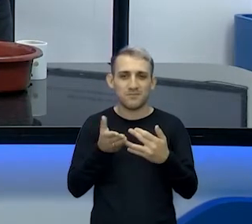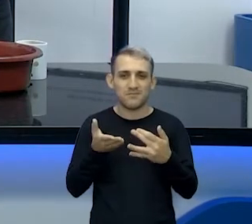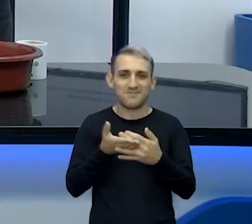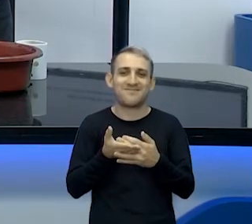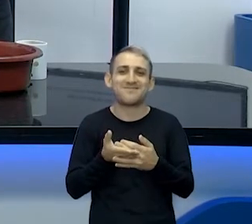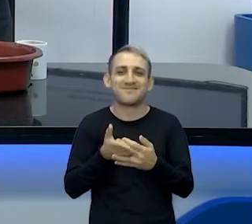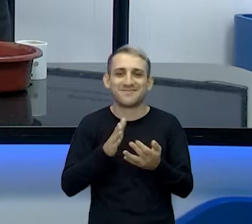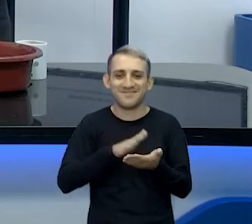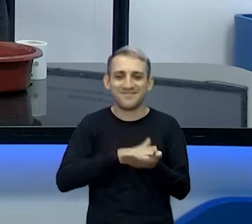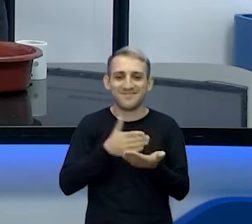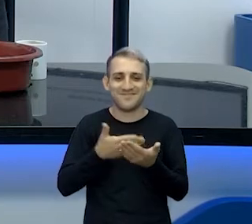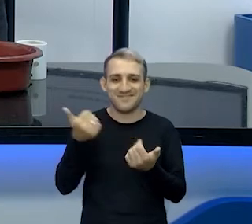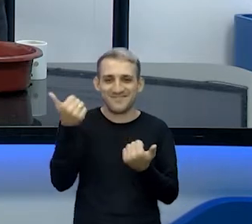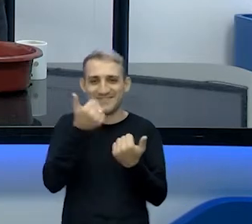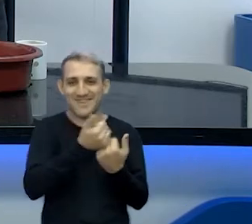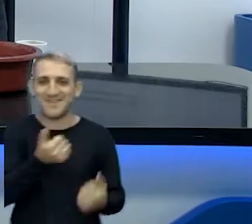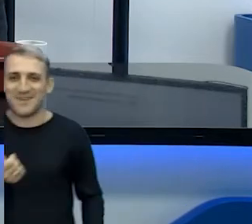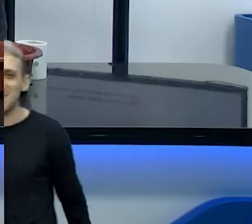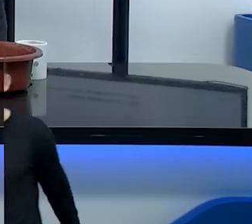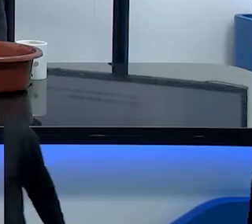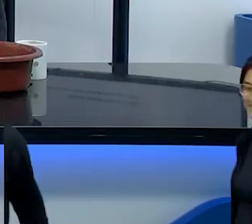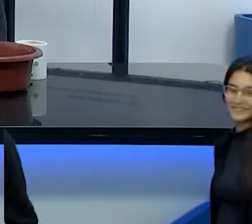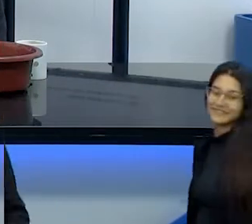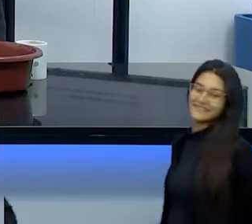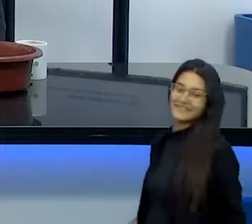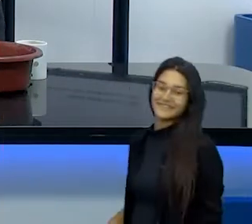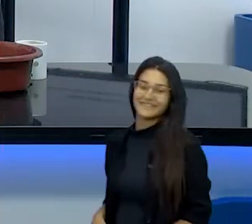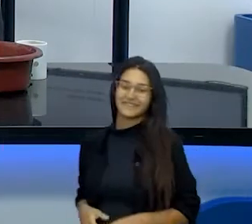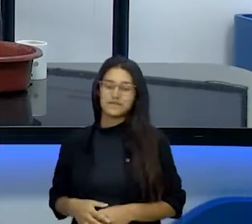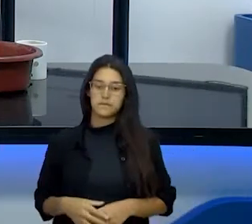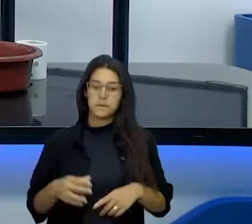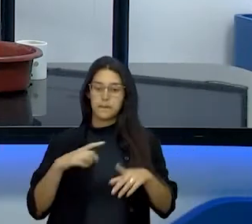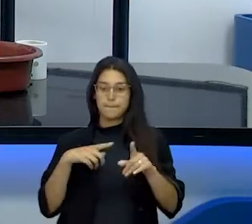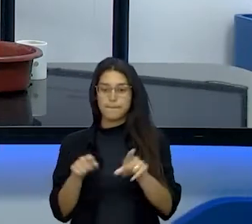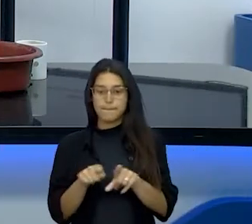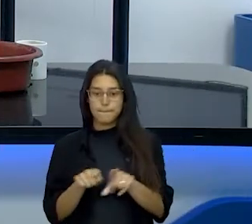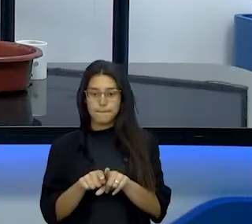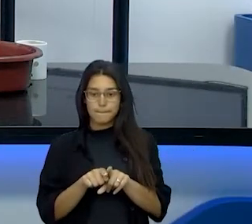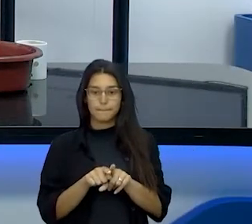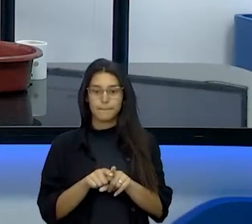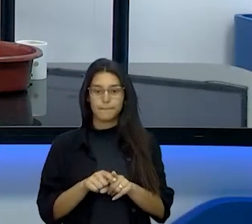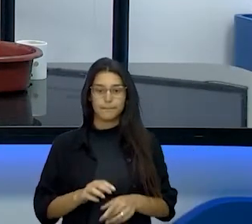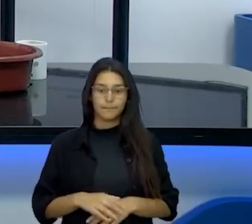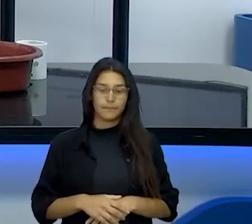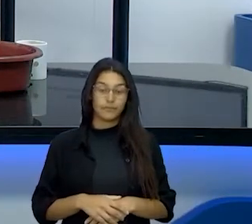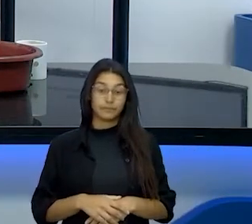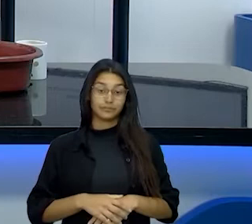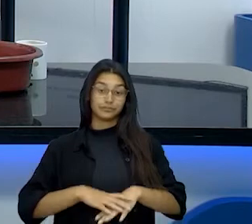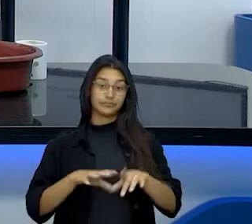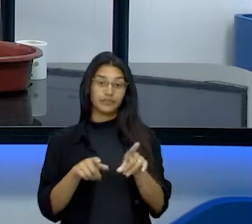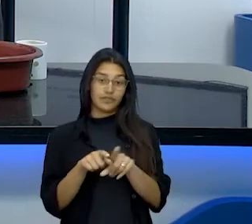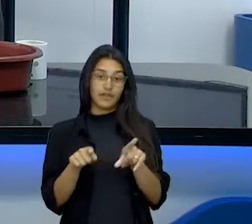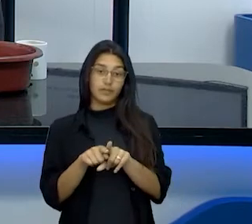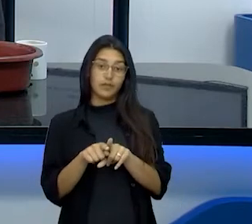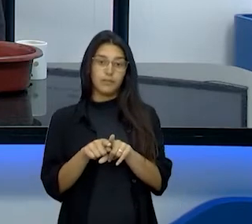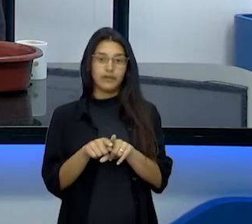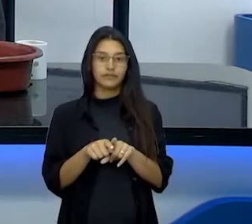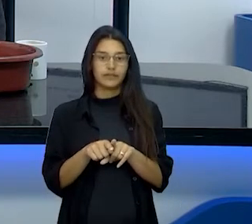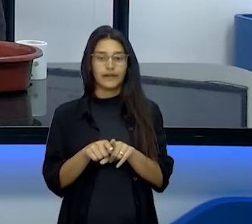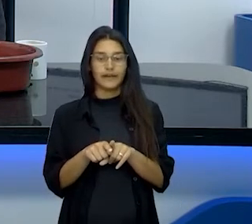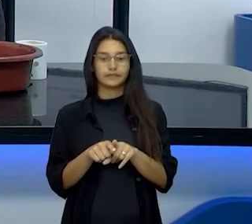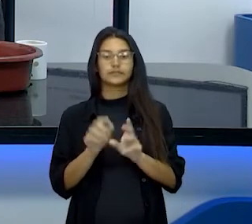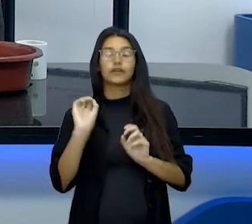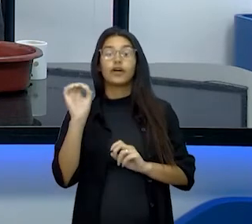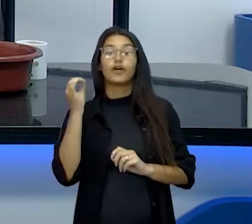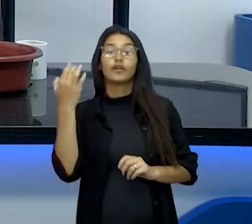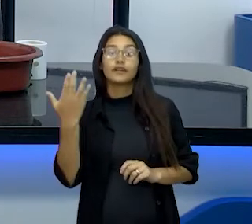do líquido, também tem a pressão atmosférica. Aqui está fechado, mas depois a gente vai mostrar porque que também vai exercer aqui depois. Né? Sim. Então, o que